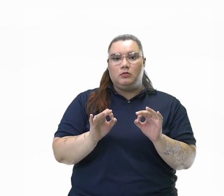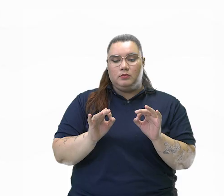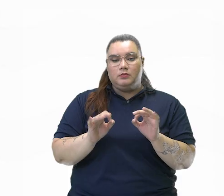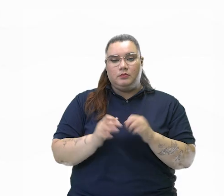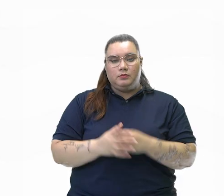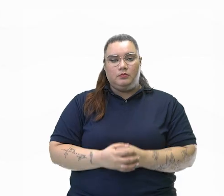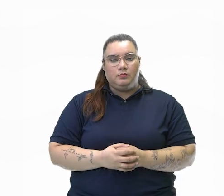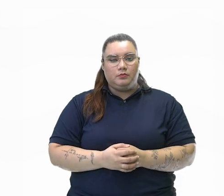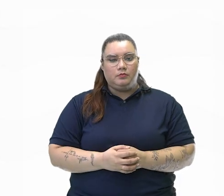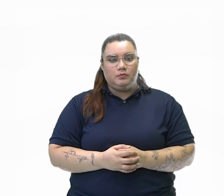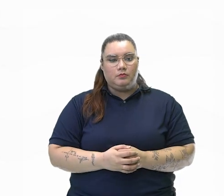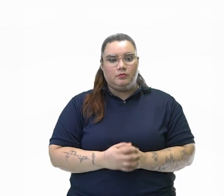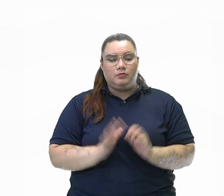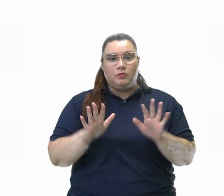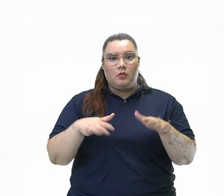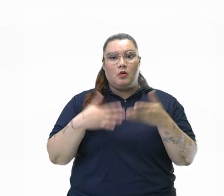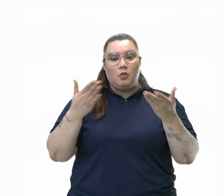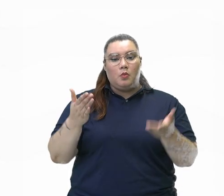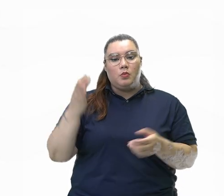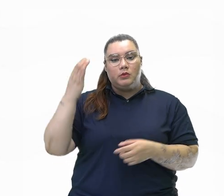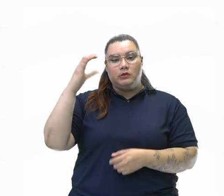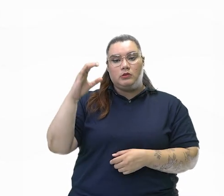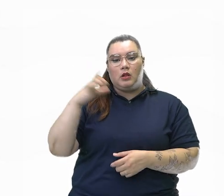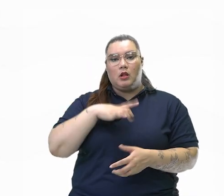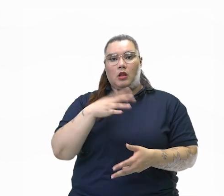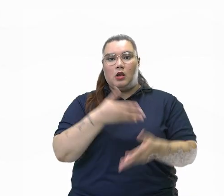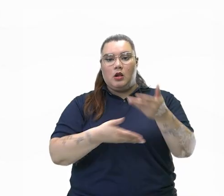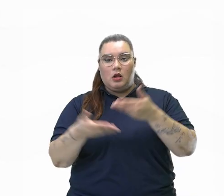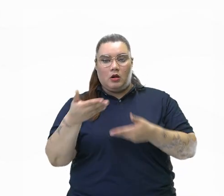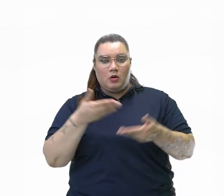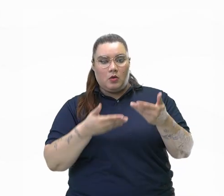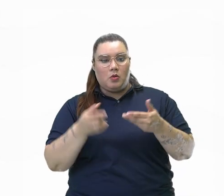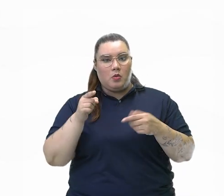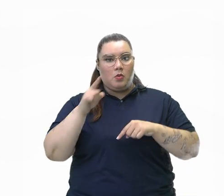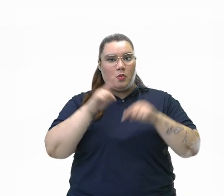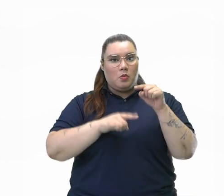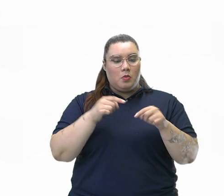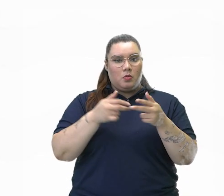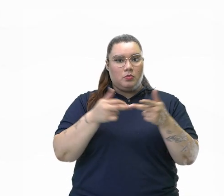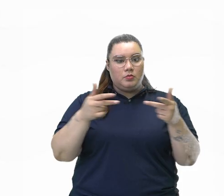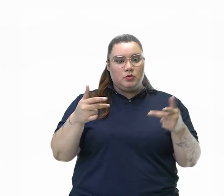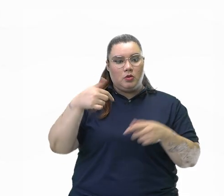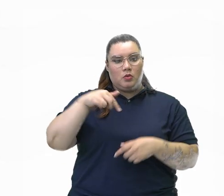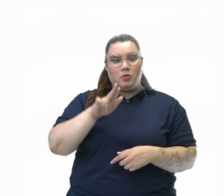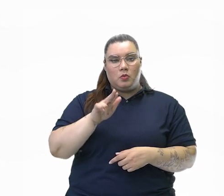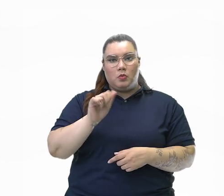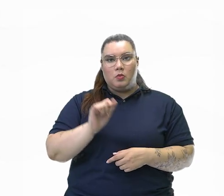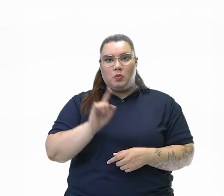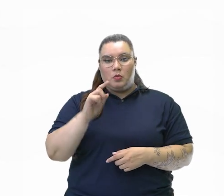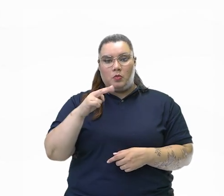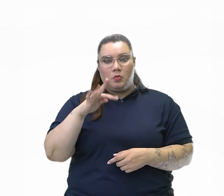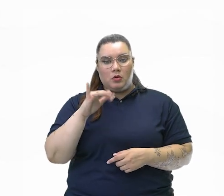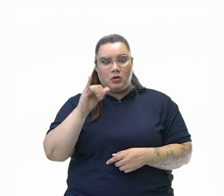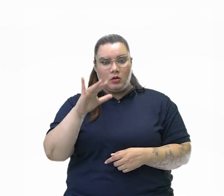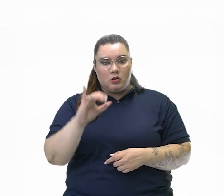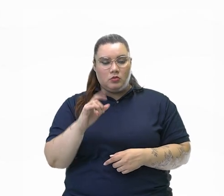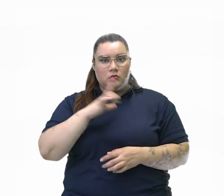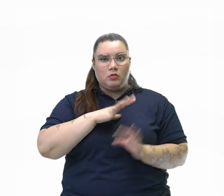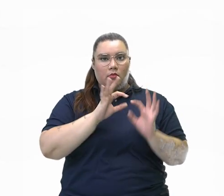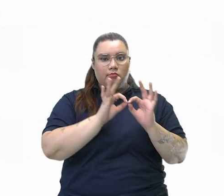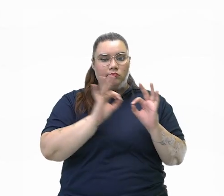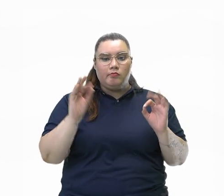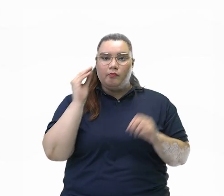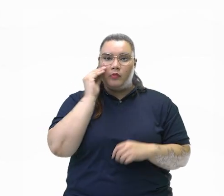bem definidas. Quando o cientista interage com um objeto quântico para efetuar